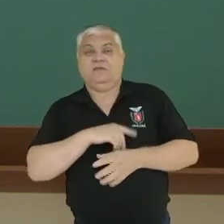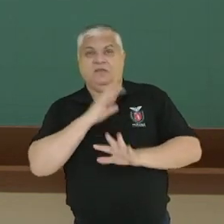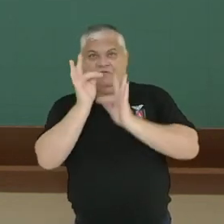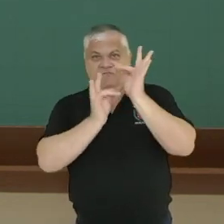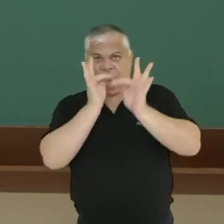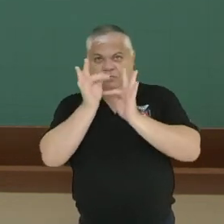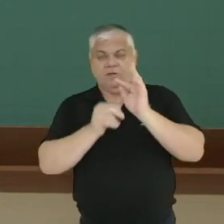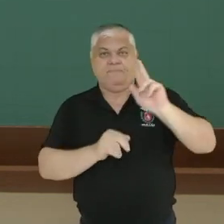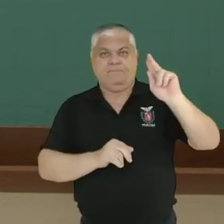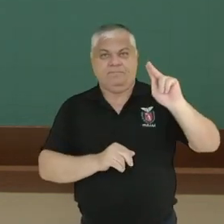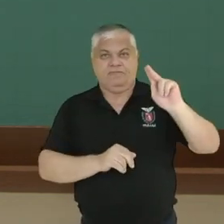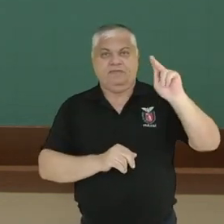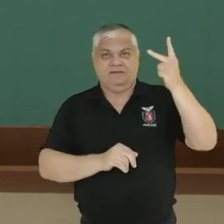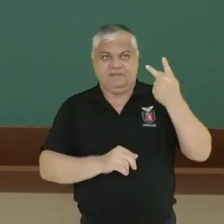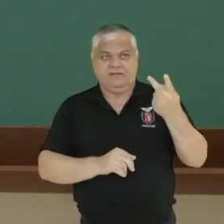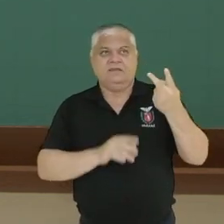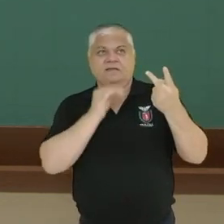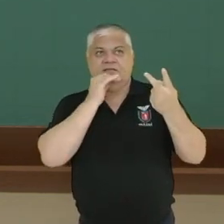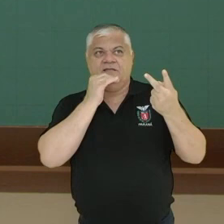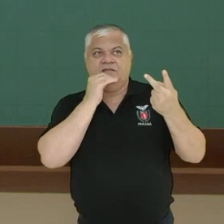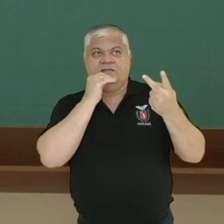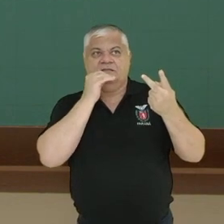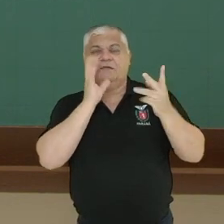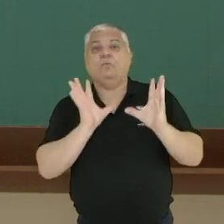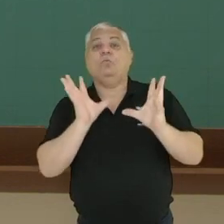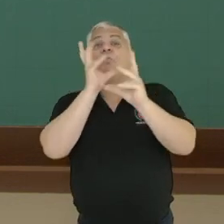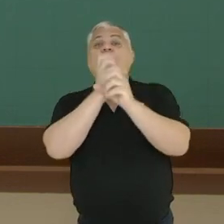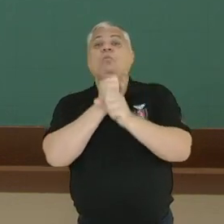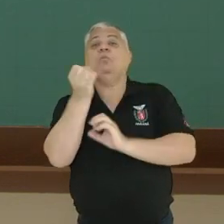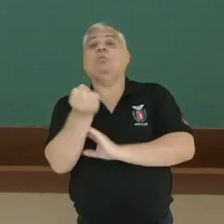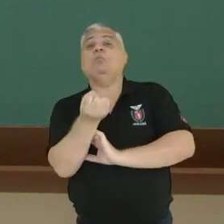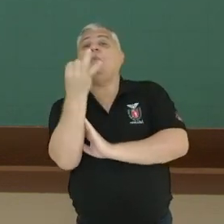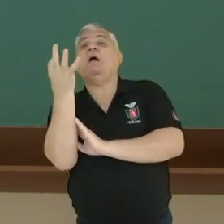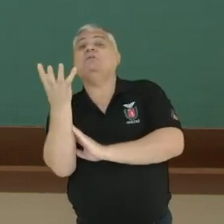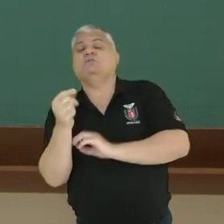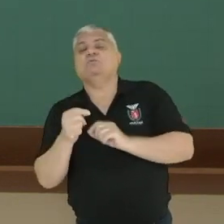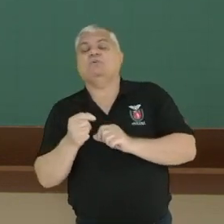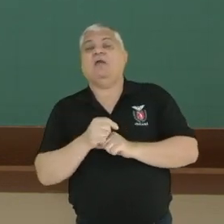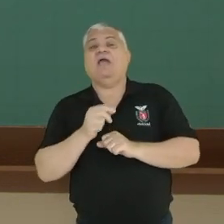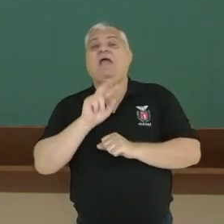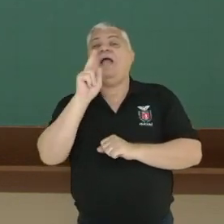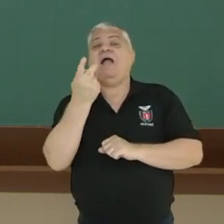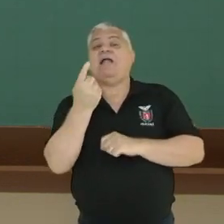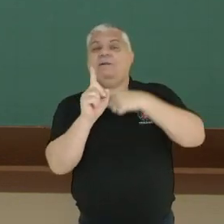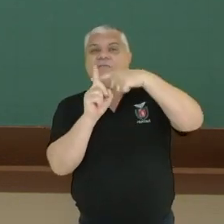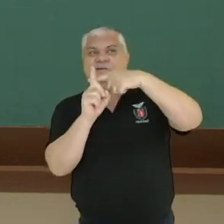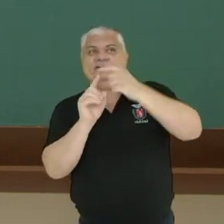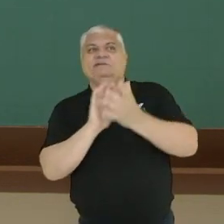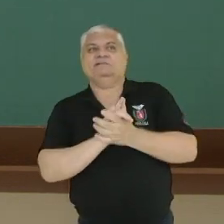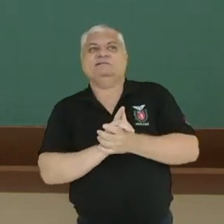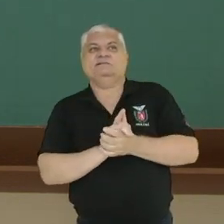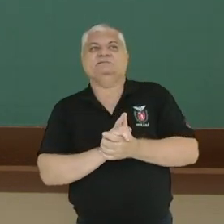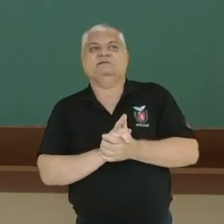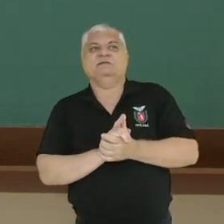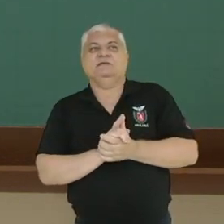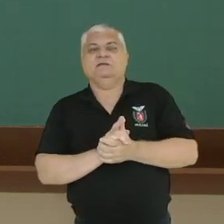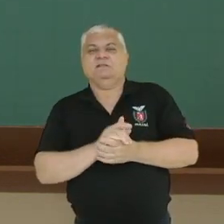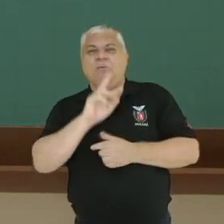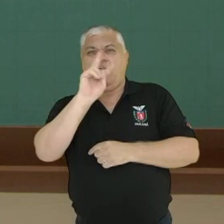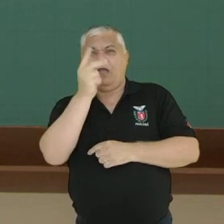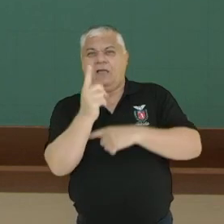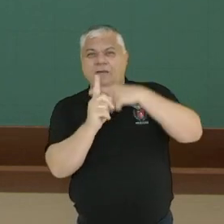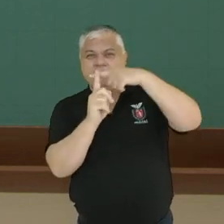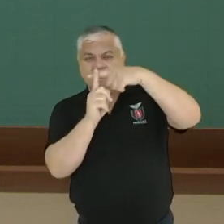fórmula do pH e conhecemos a concentração de íons H+. Então, vamos substituir no lugar do H+. Foi o